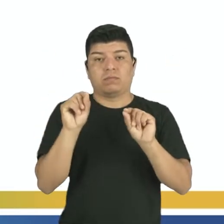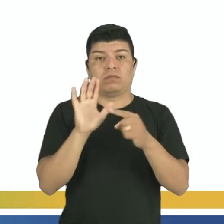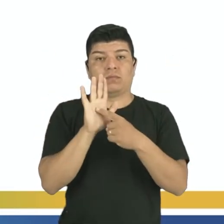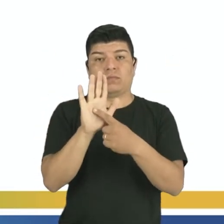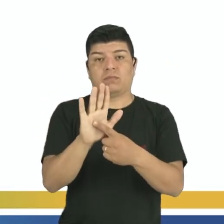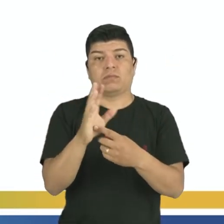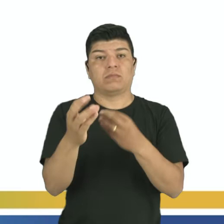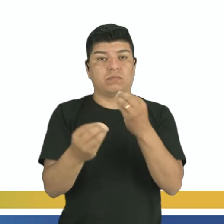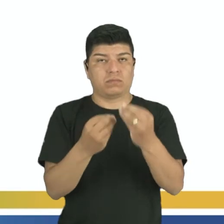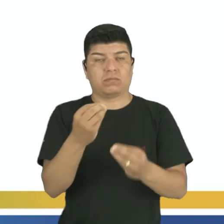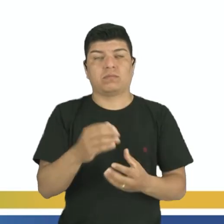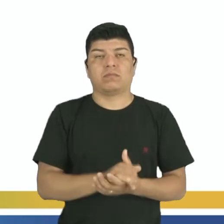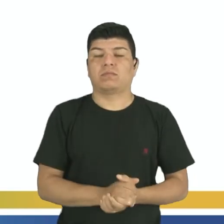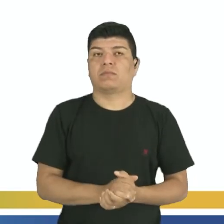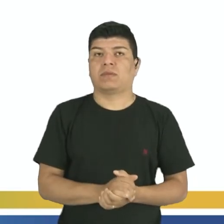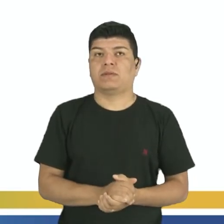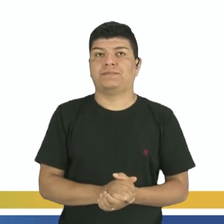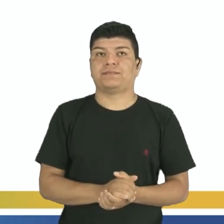demonstração dessa fórmula, ok?